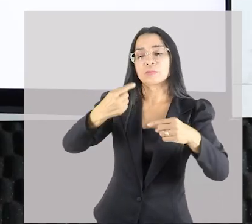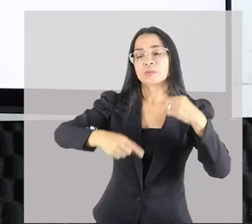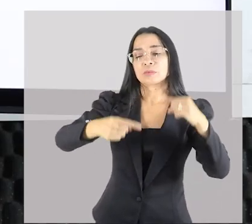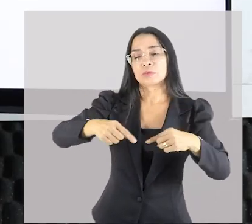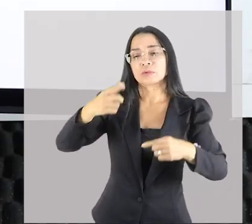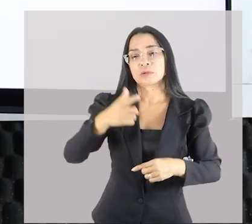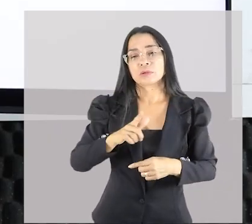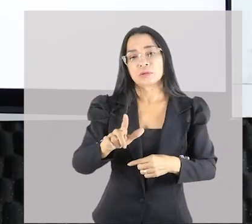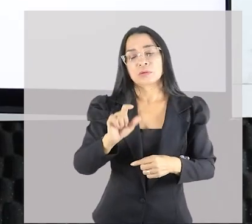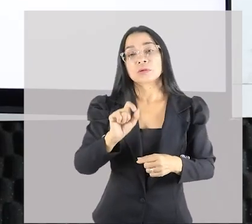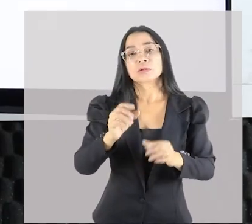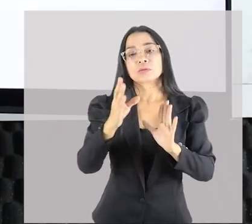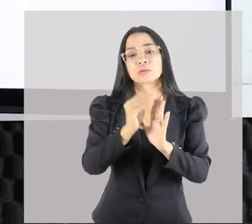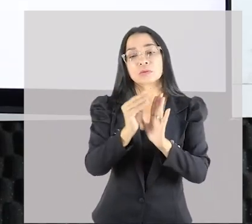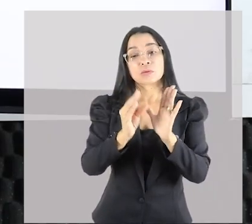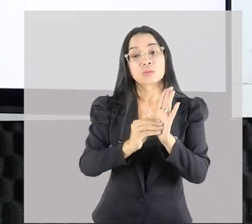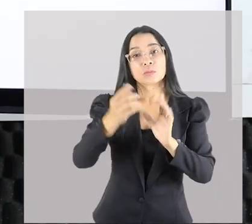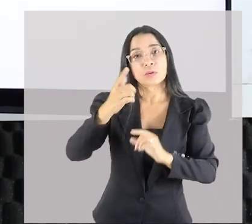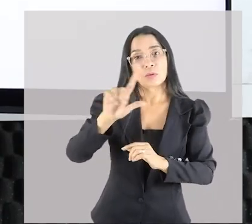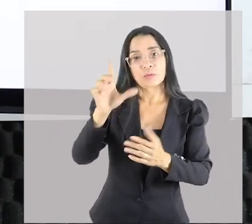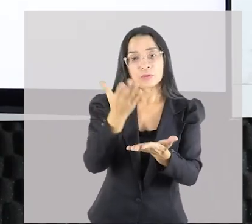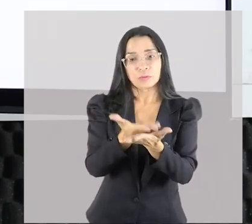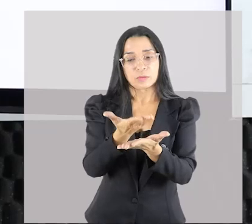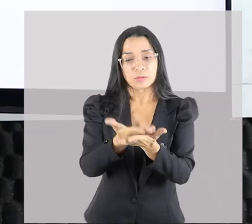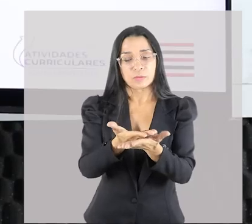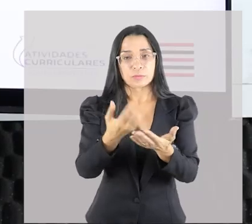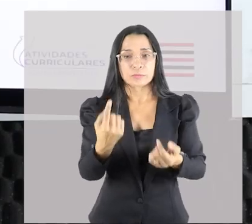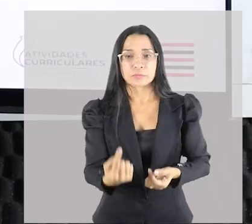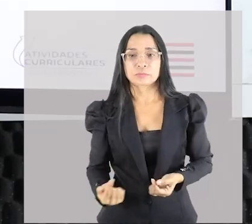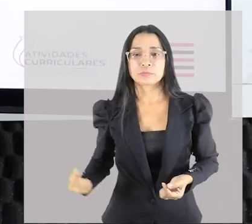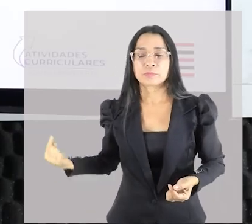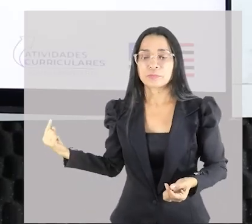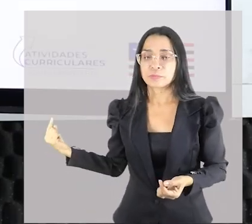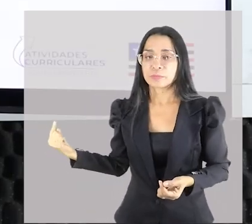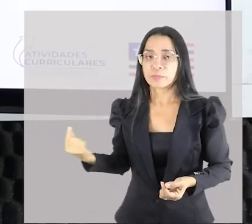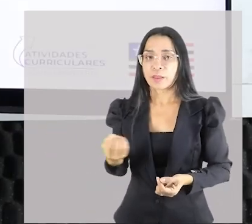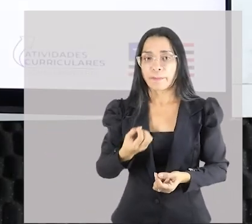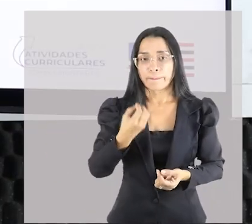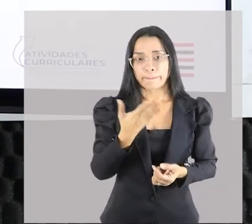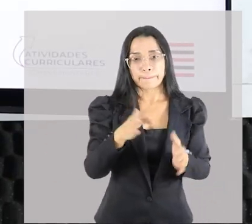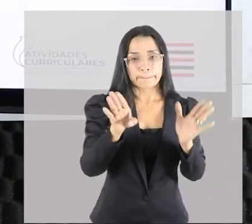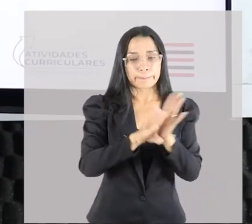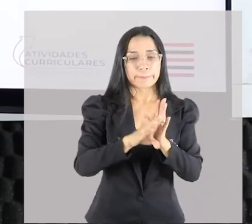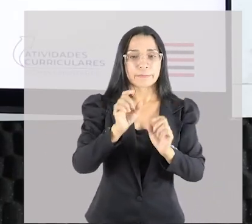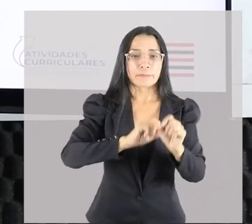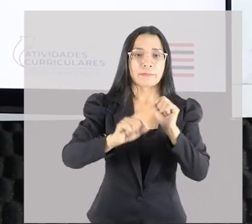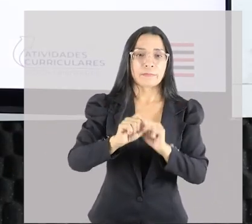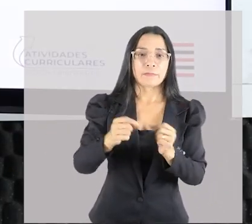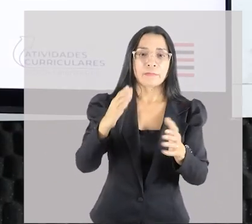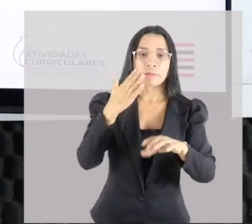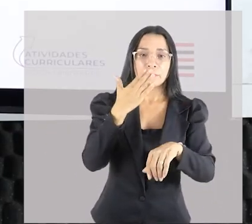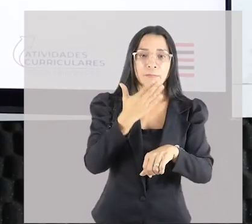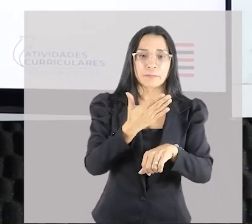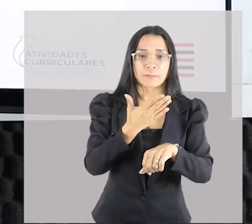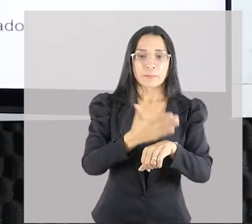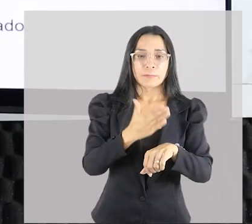Mas isso é um conteúdo para uma próxima aula. Vamos entender a nossa aqui. Bom, chegamos então aos